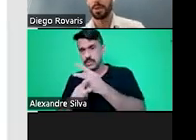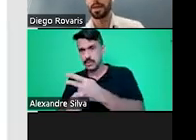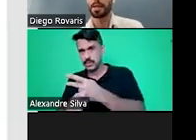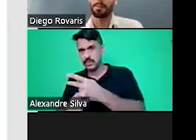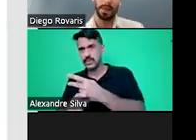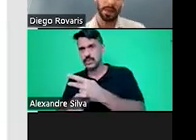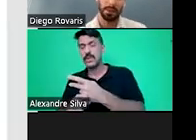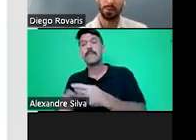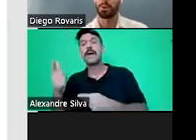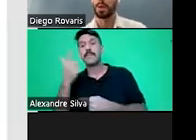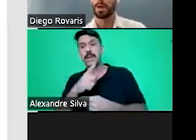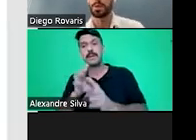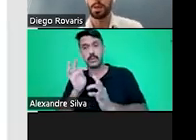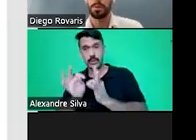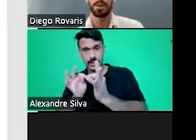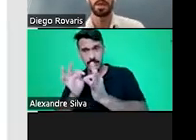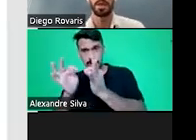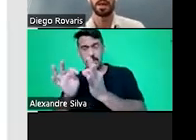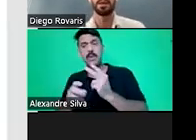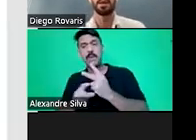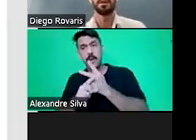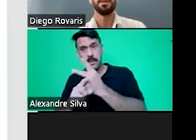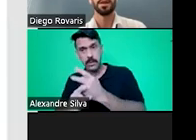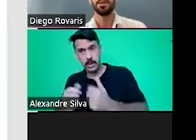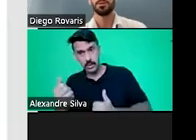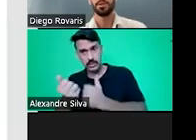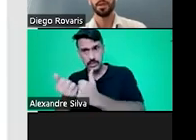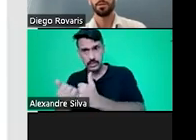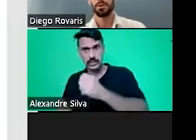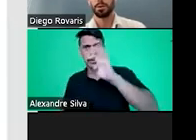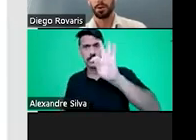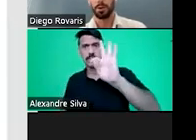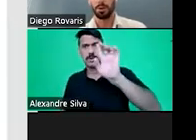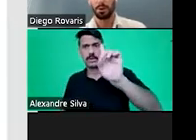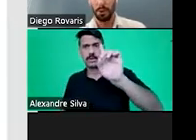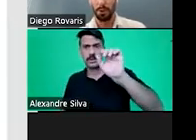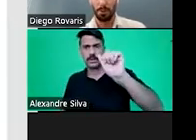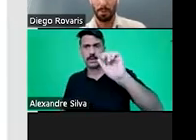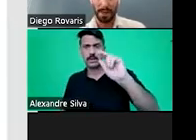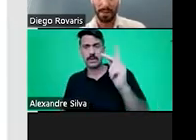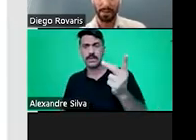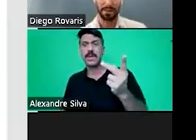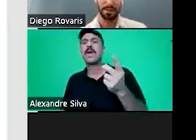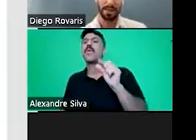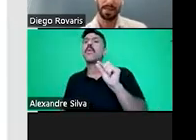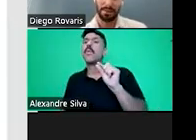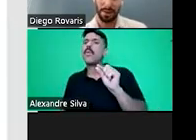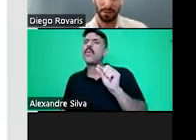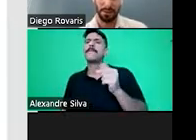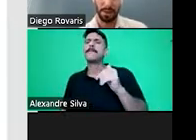diagnóstico, procura tratamento, procura auxílio para o TDAH, vem de um nível socioeconômico